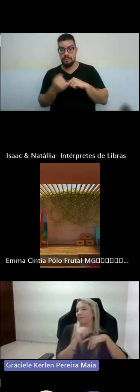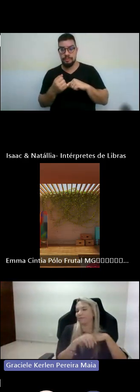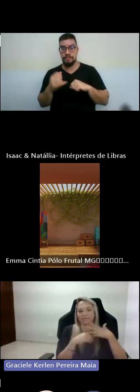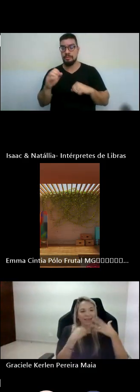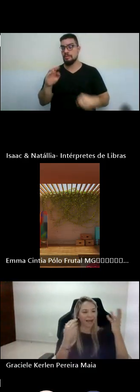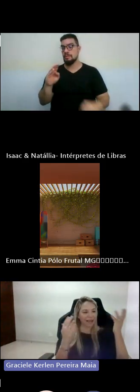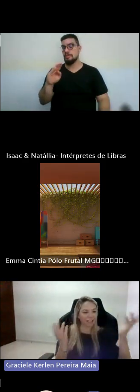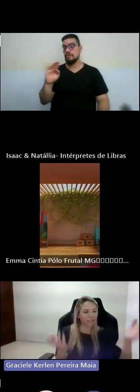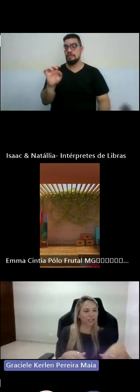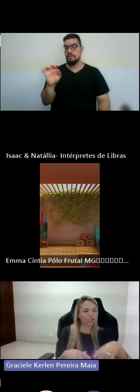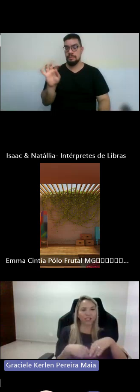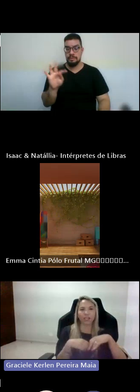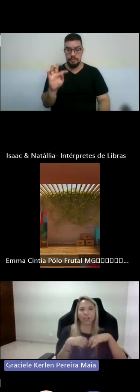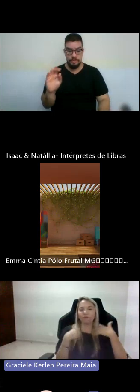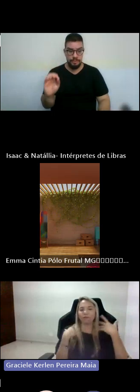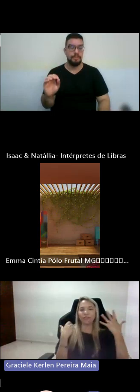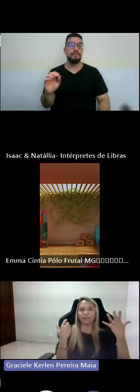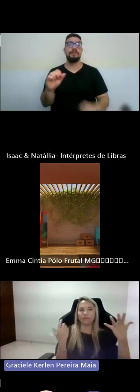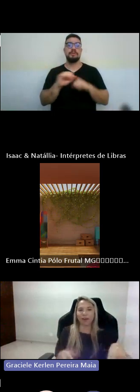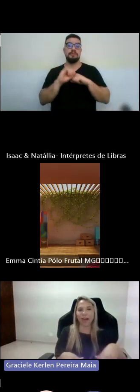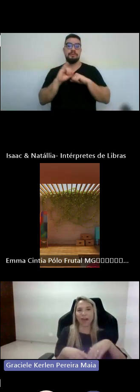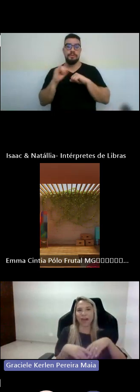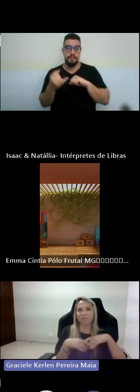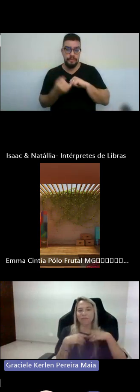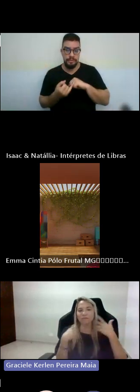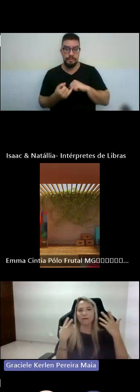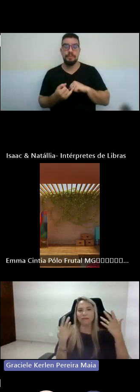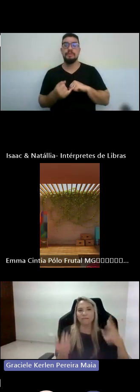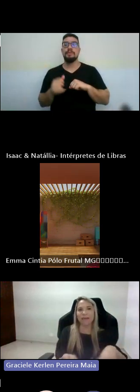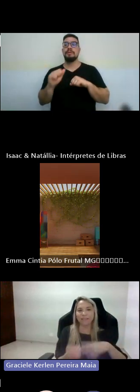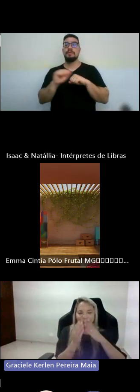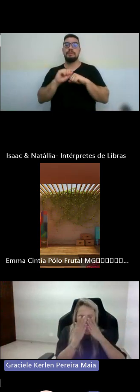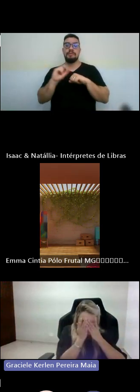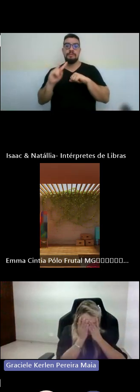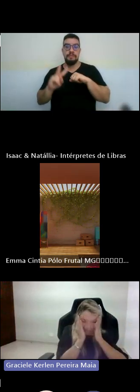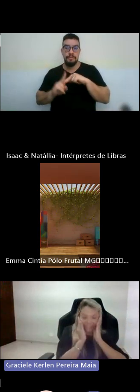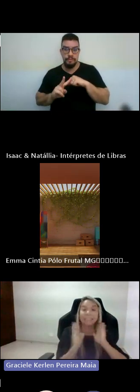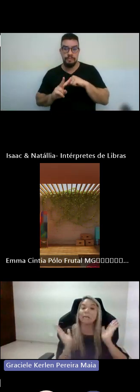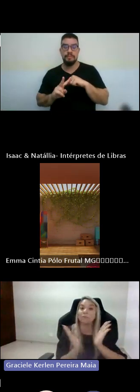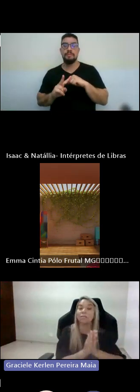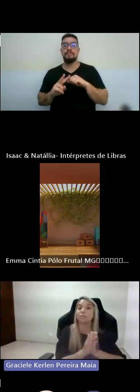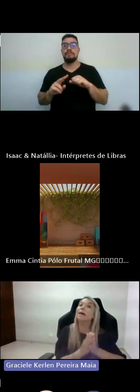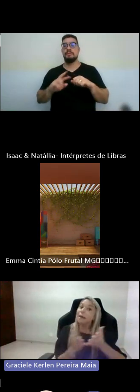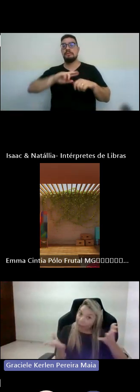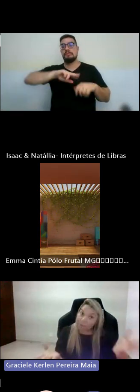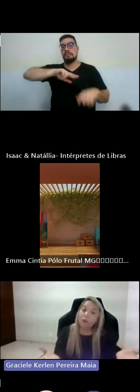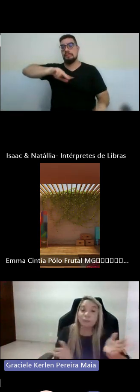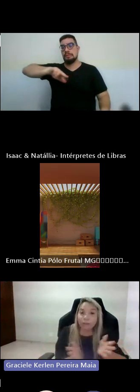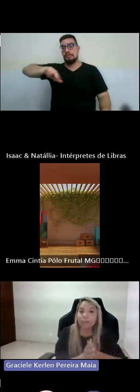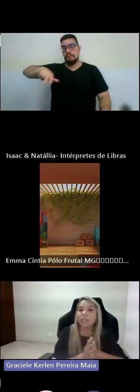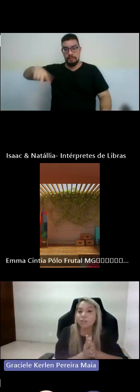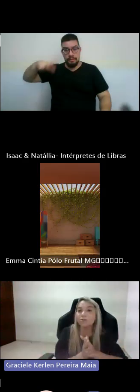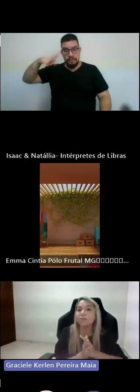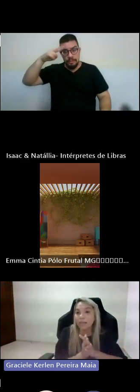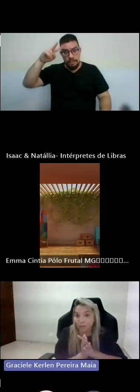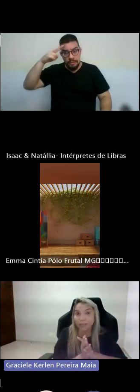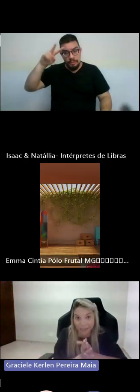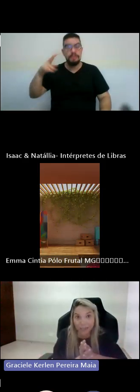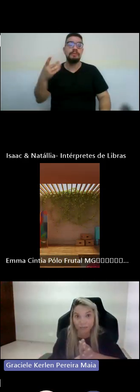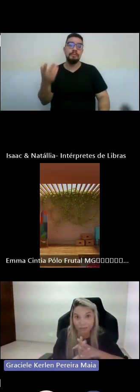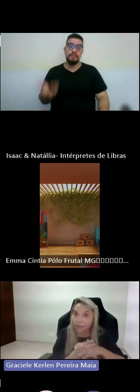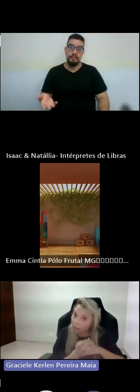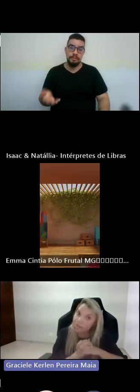objeto, sei lá, adjetivo, advérbio, complemento. Nossa, vida, vocês lembram disso? A morfologia